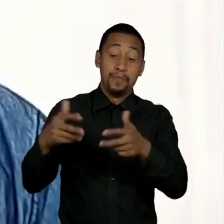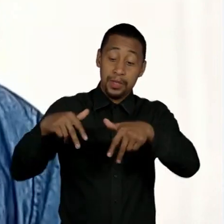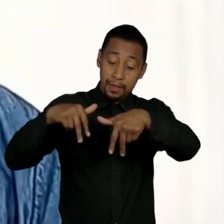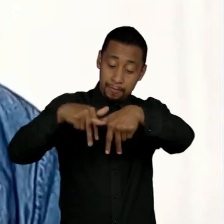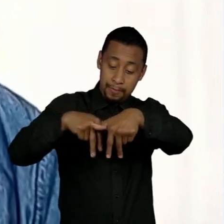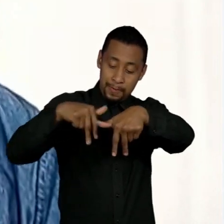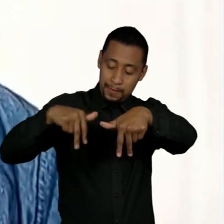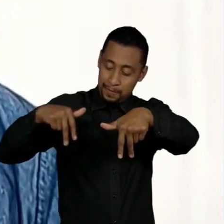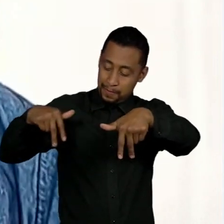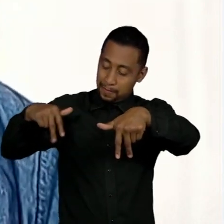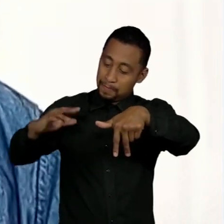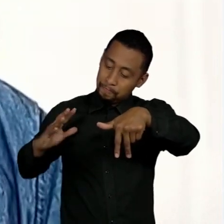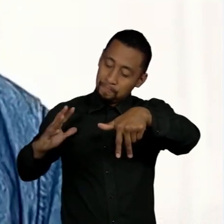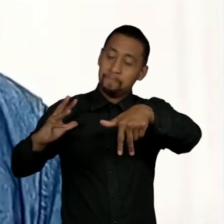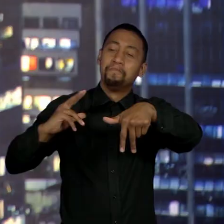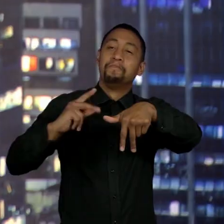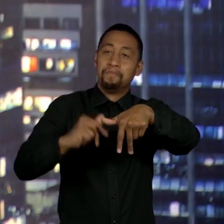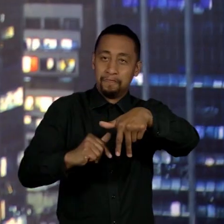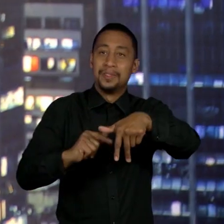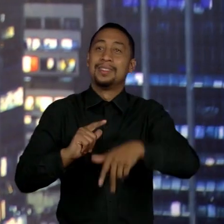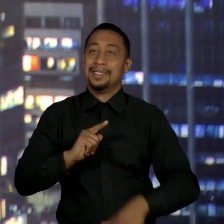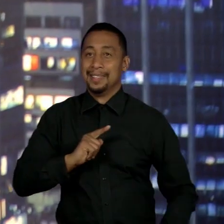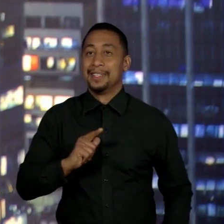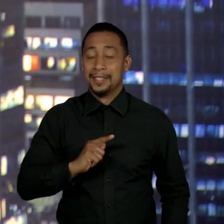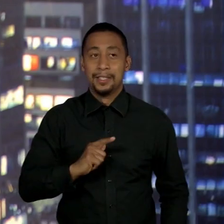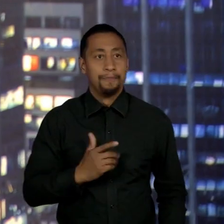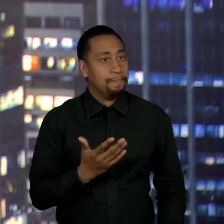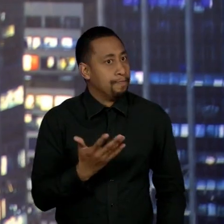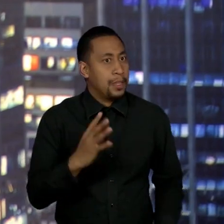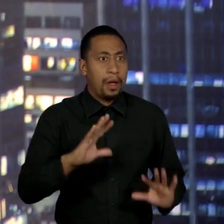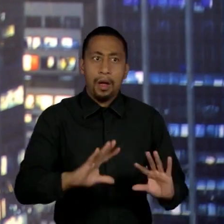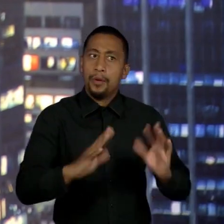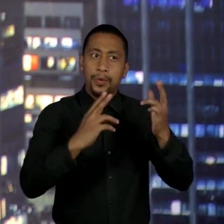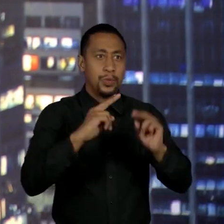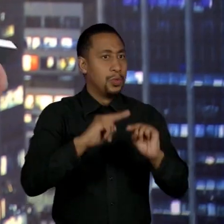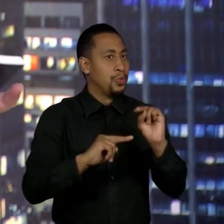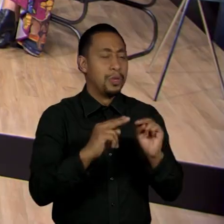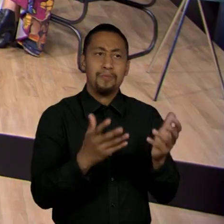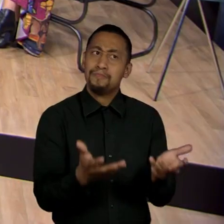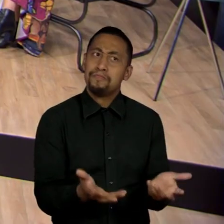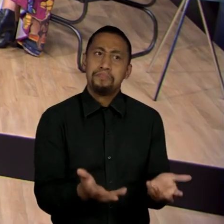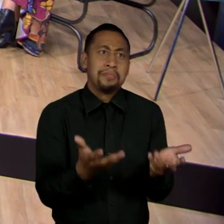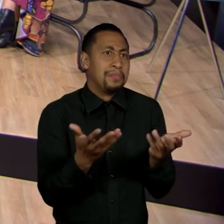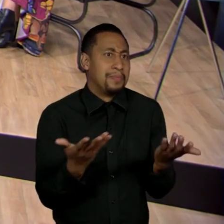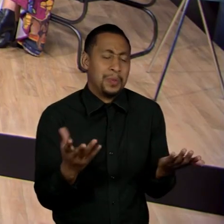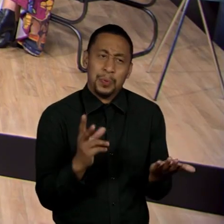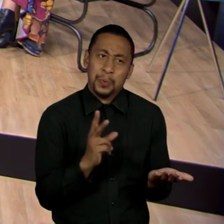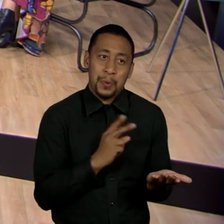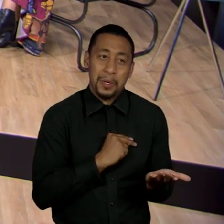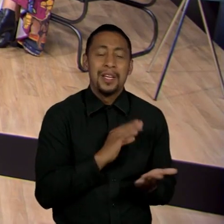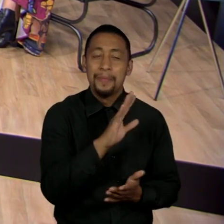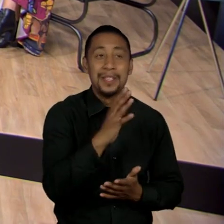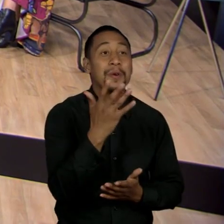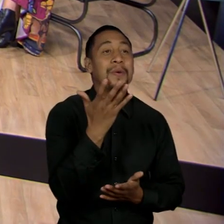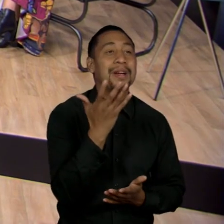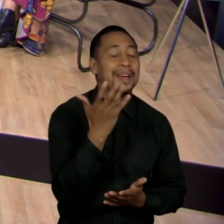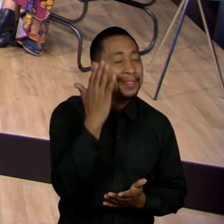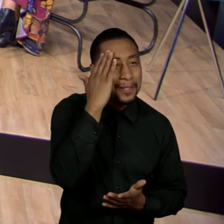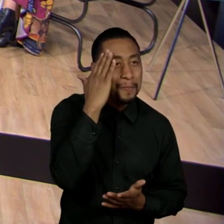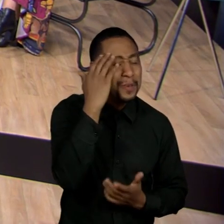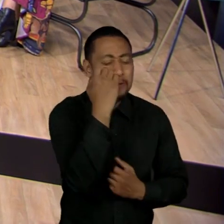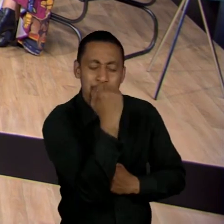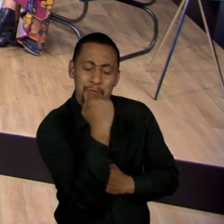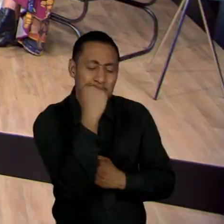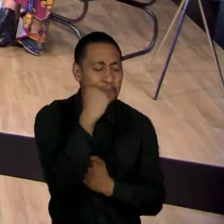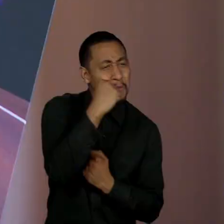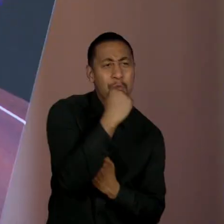como foi colocado. Muito rica mesmo, riquíssima, não é? Vamos falar mais. E o forró? O professor tem um livro aqui dedicado ao